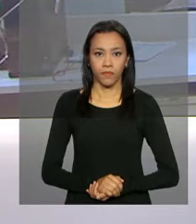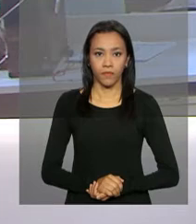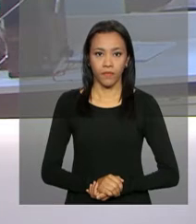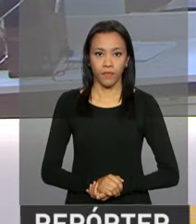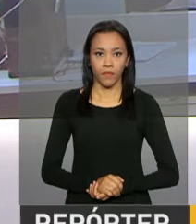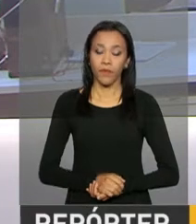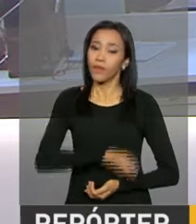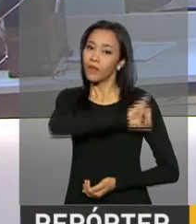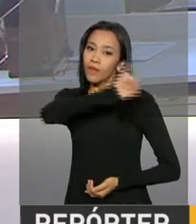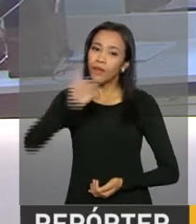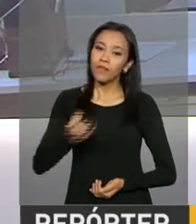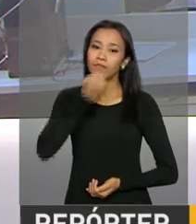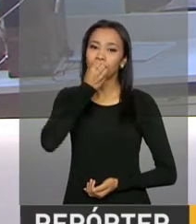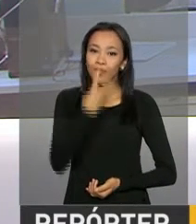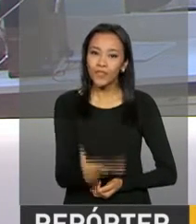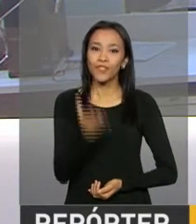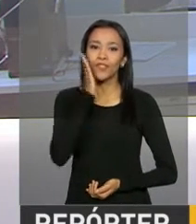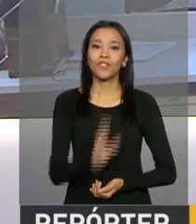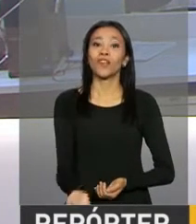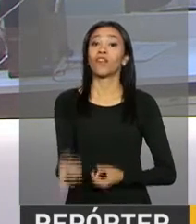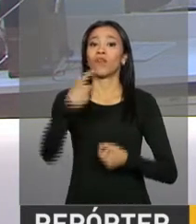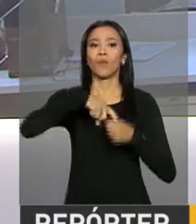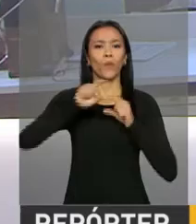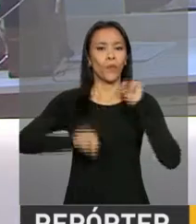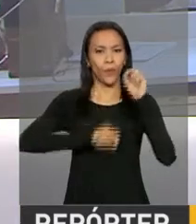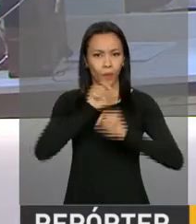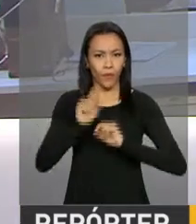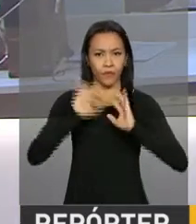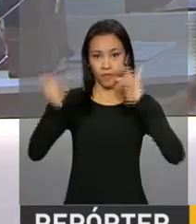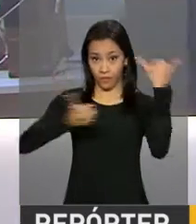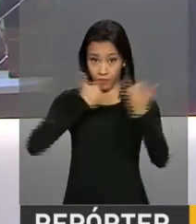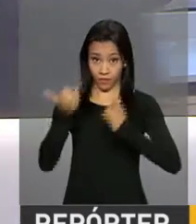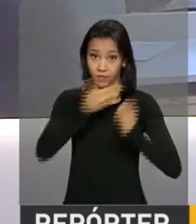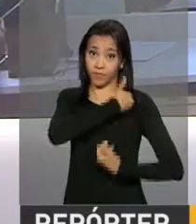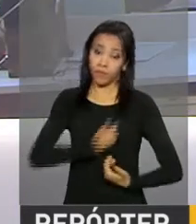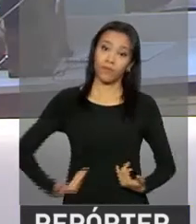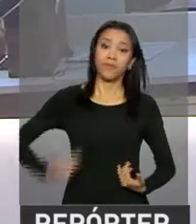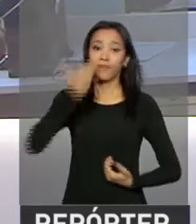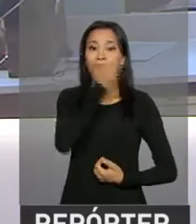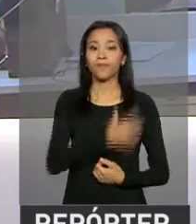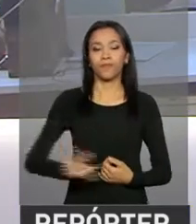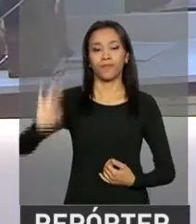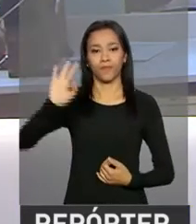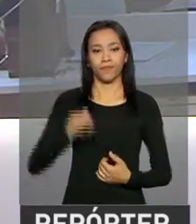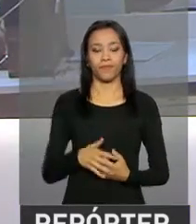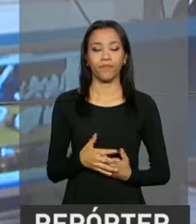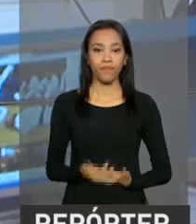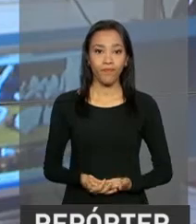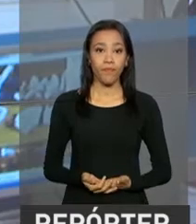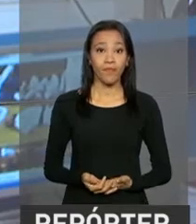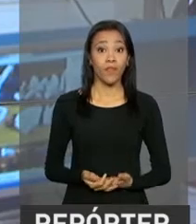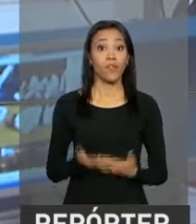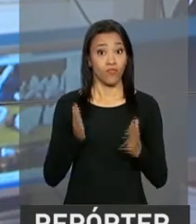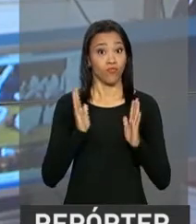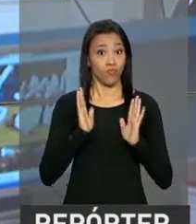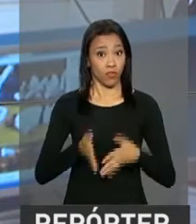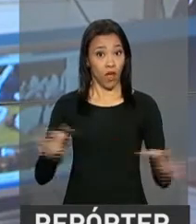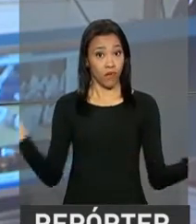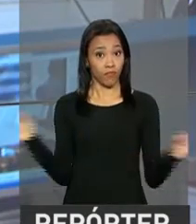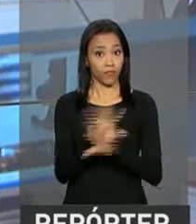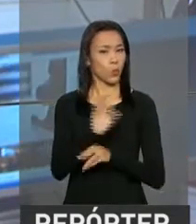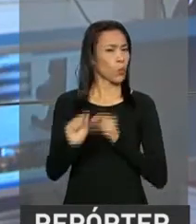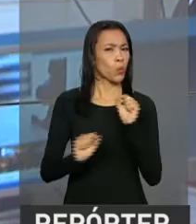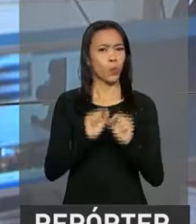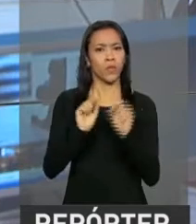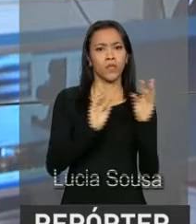olá bom dia estamos de volta com repórter nbr e as notícias do governo federal foi concluída a transferência